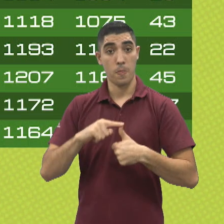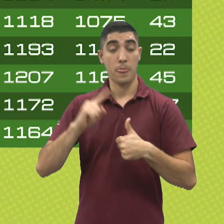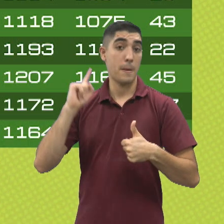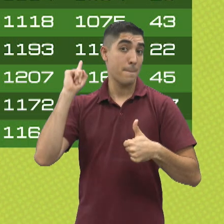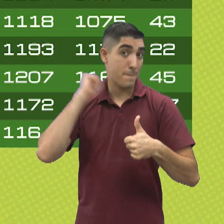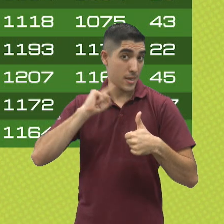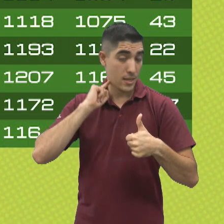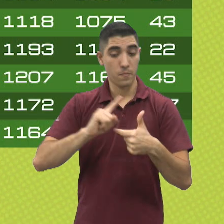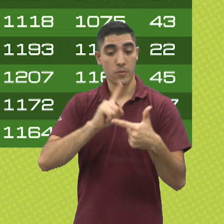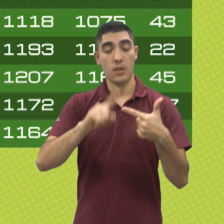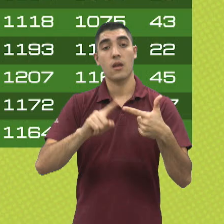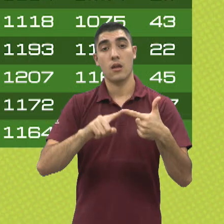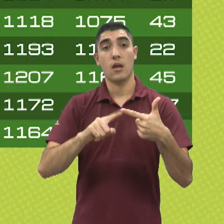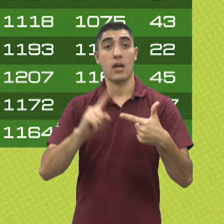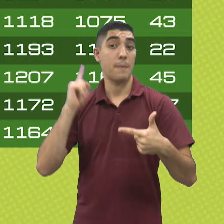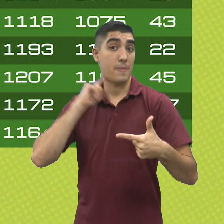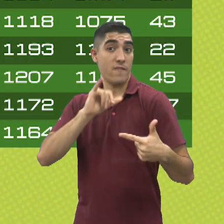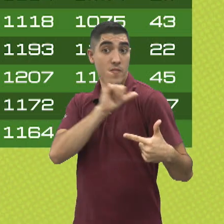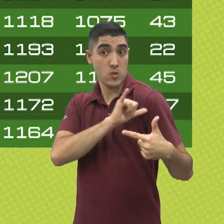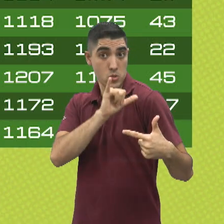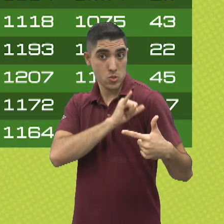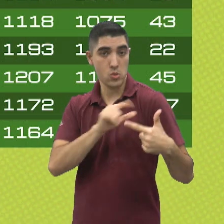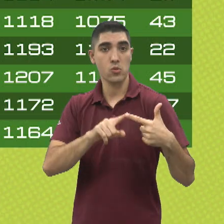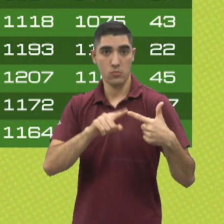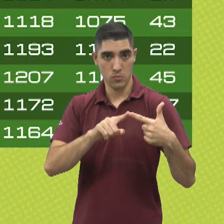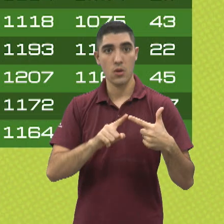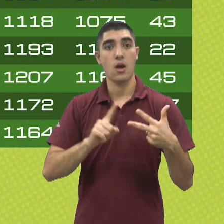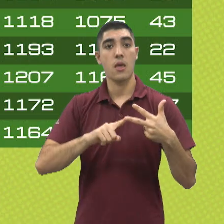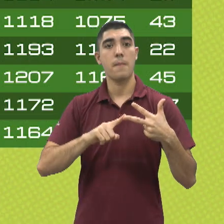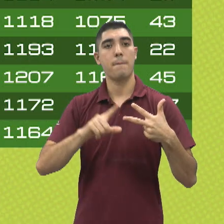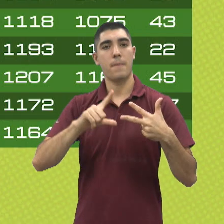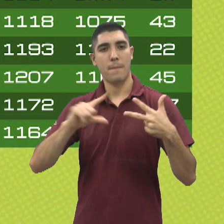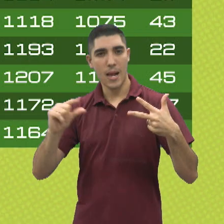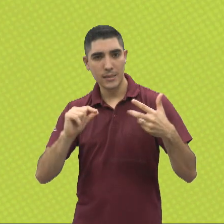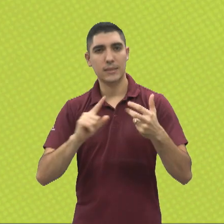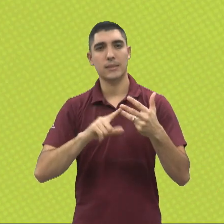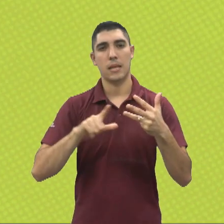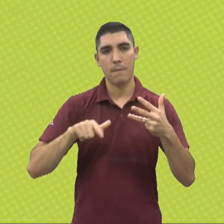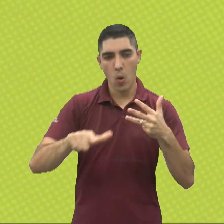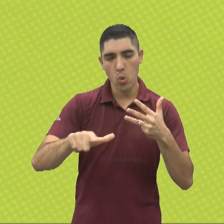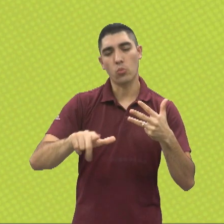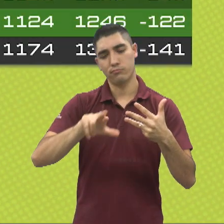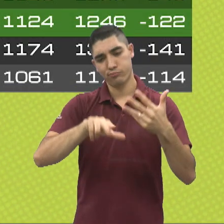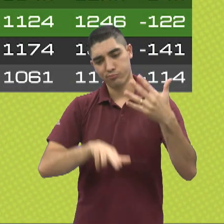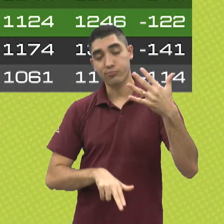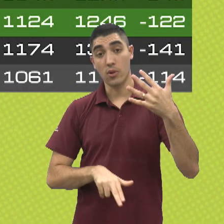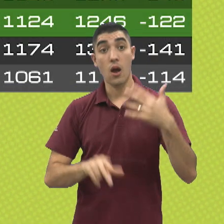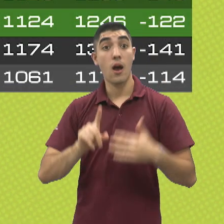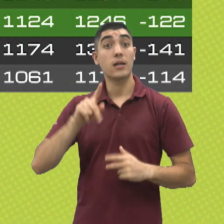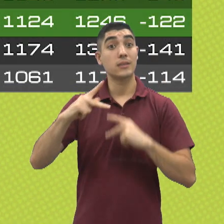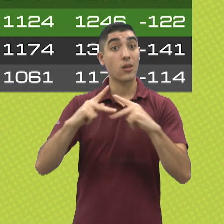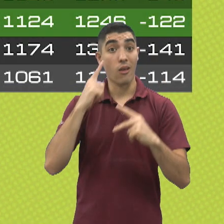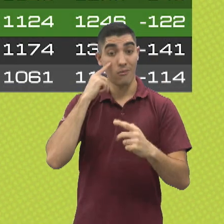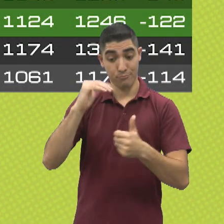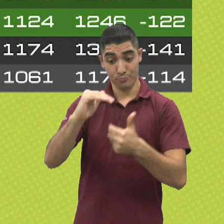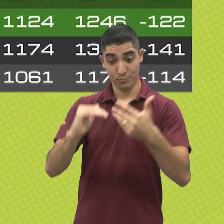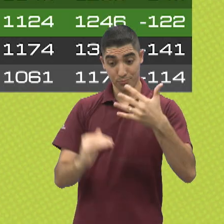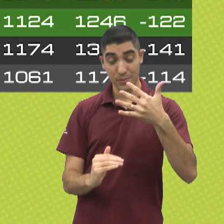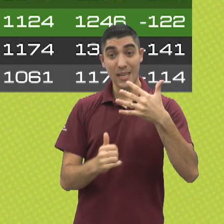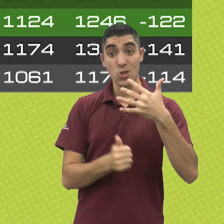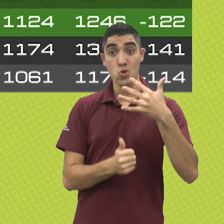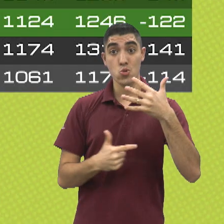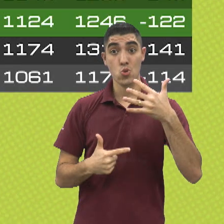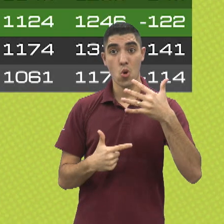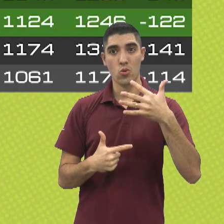próximo adversário do São José, Brasília, Bauru, e segue. Na outra parte da tabela, o São José vai aparecer na 12ª posição. Você